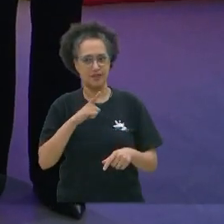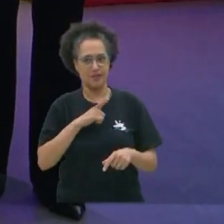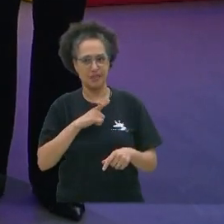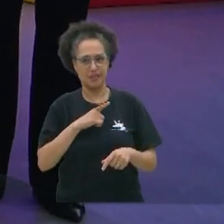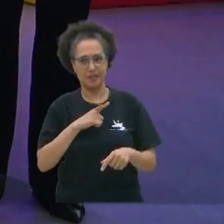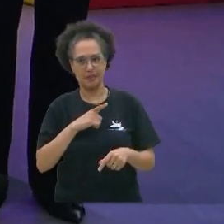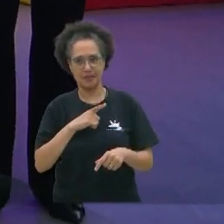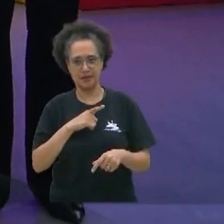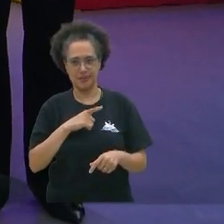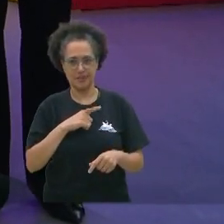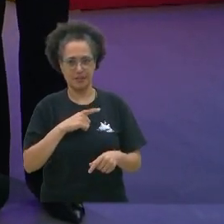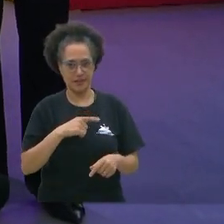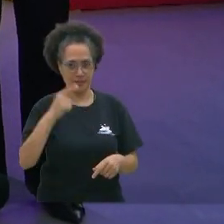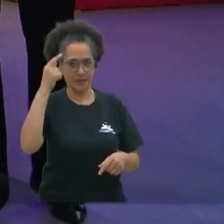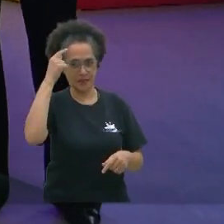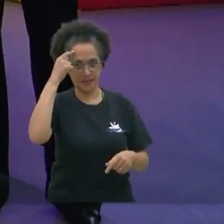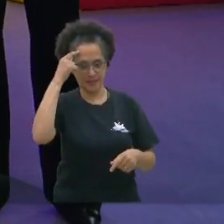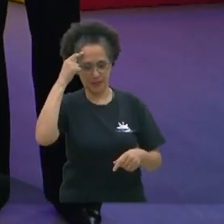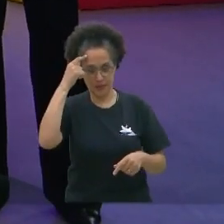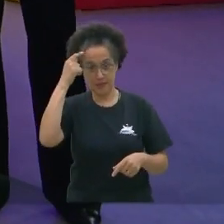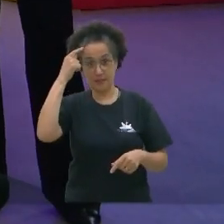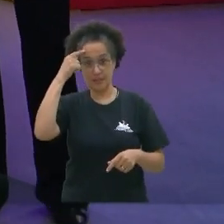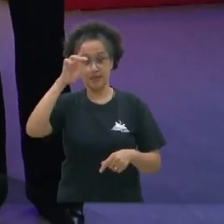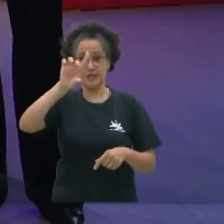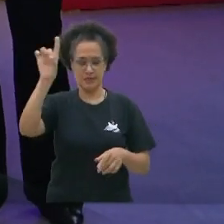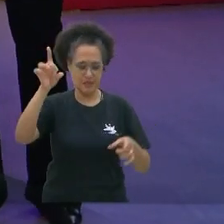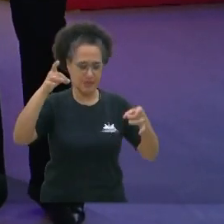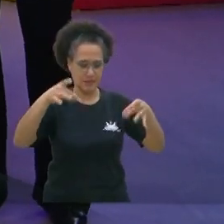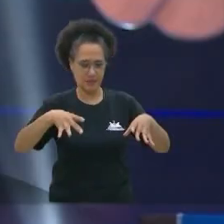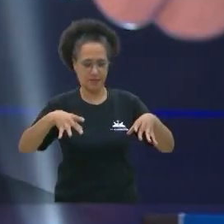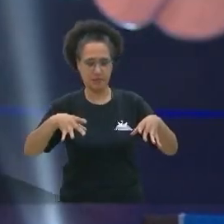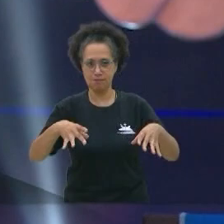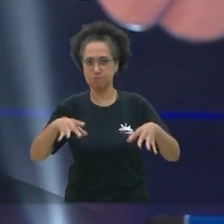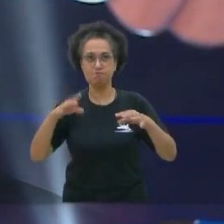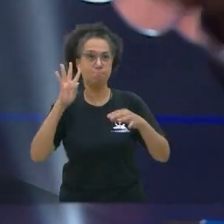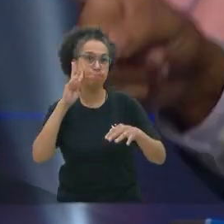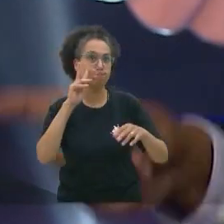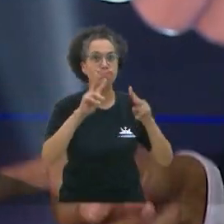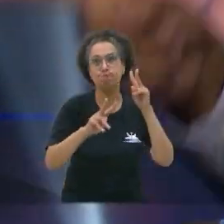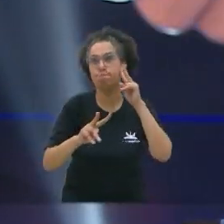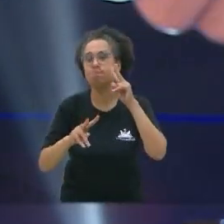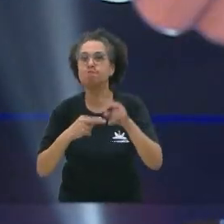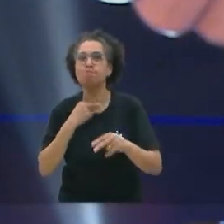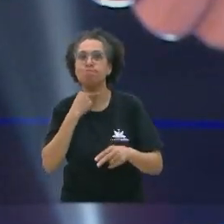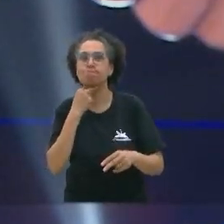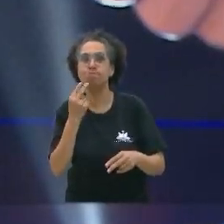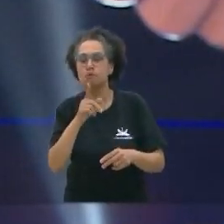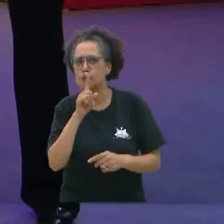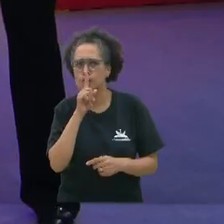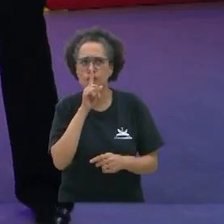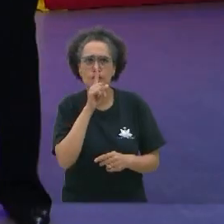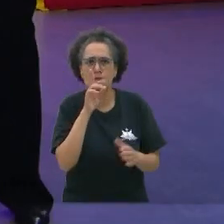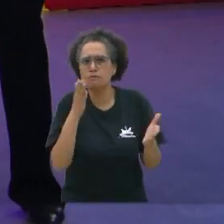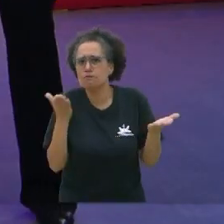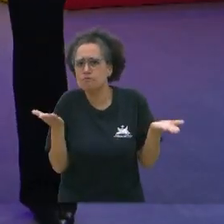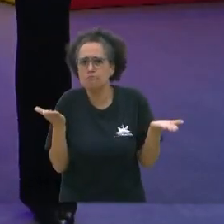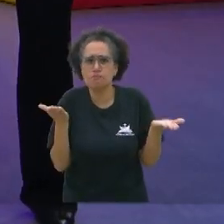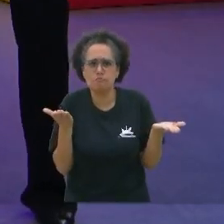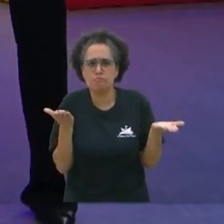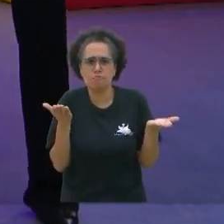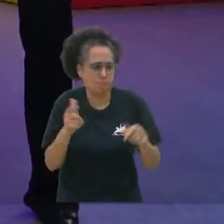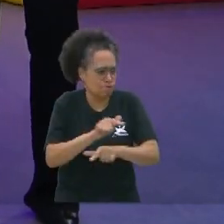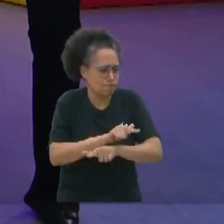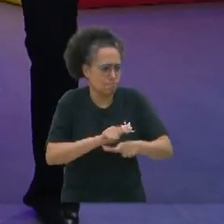quando penso que na vida Deus me abandonou, não escuto a sua voz, ele silenciou. O deserto